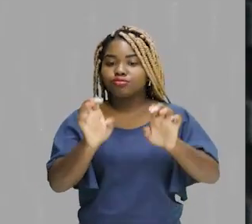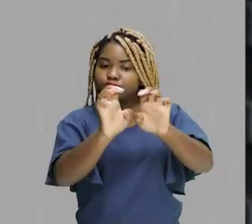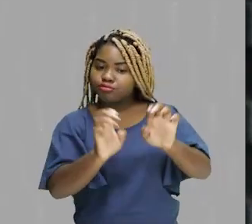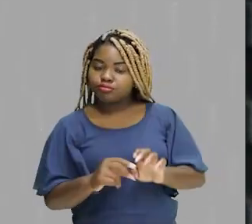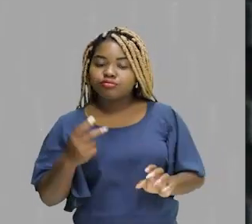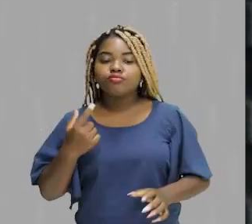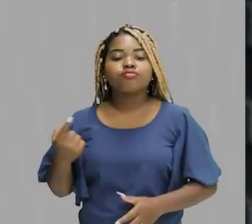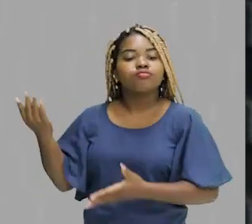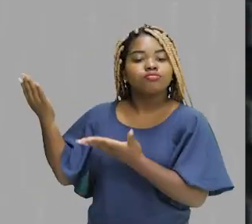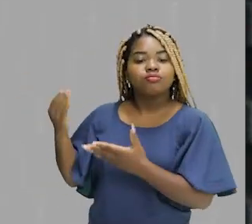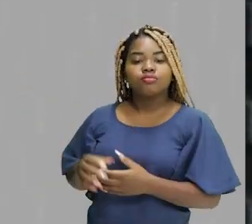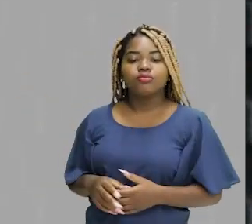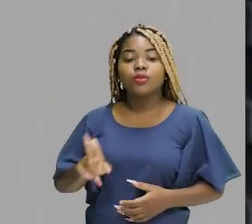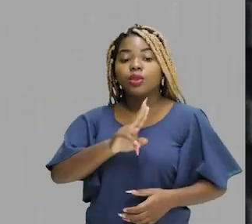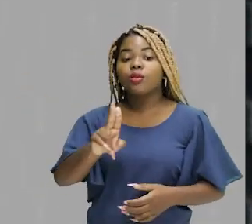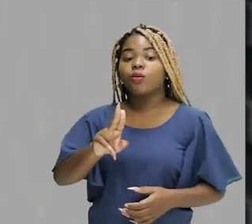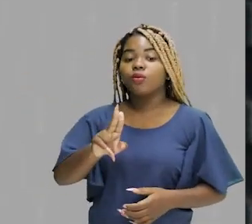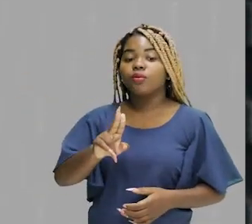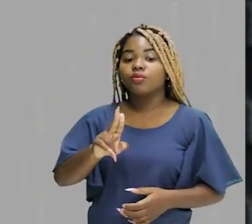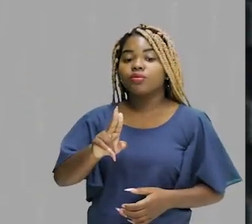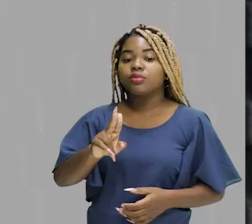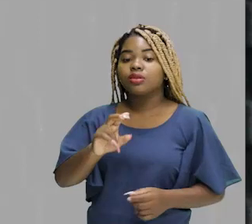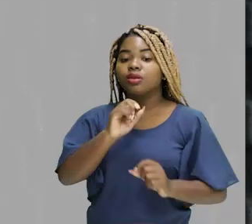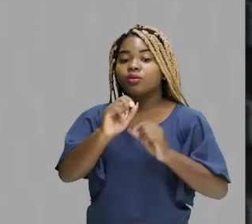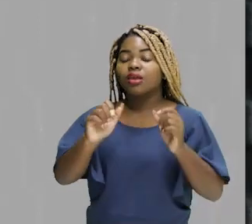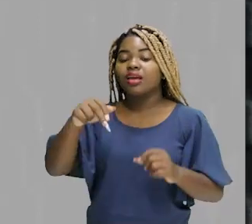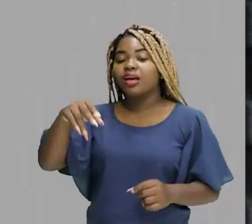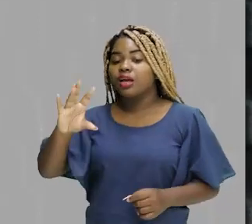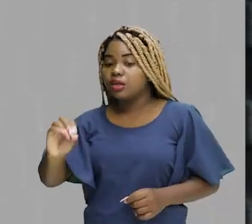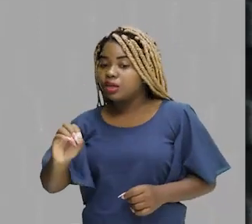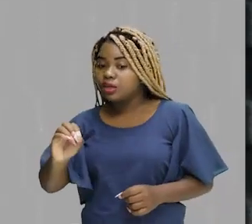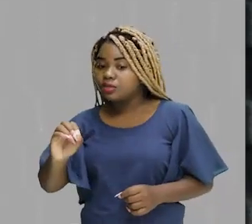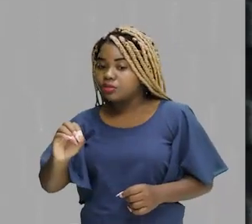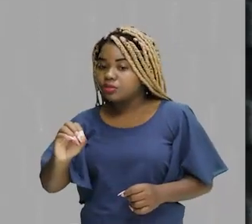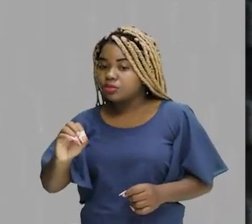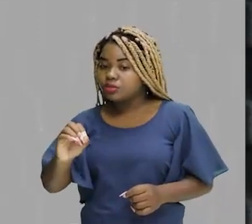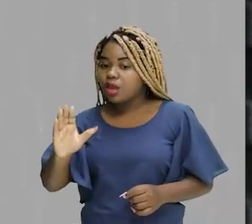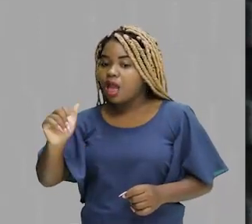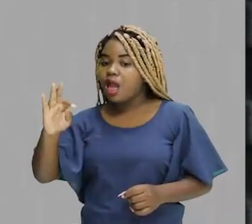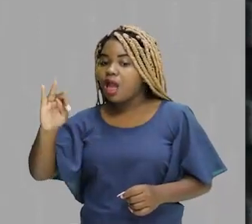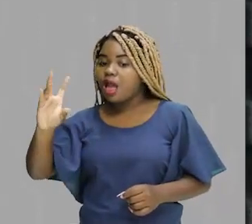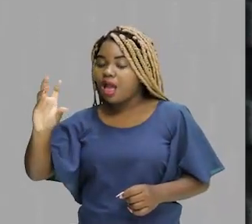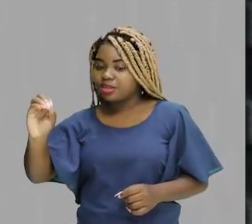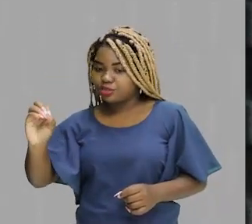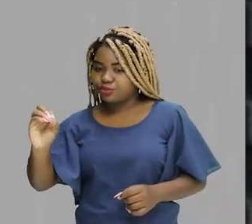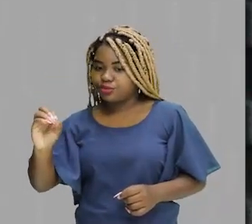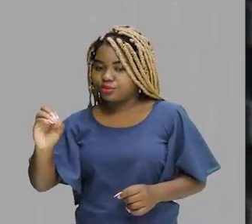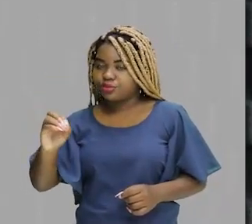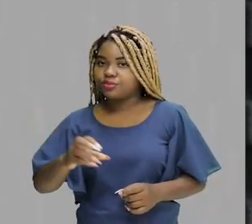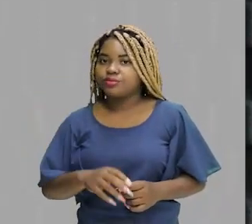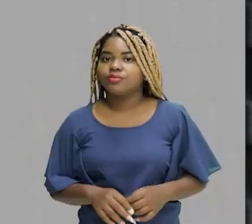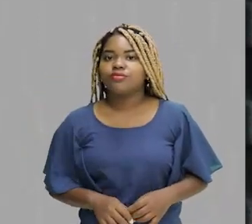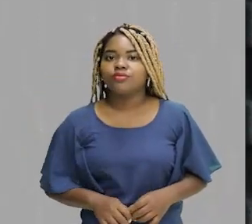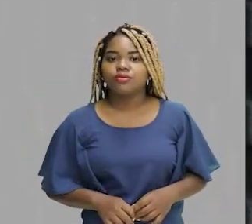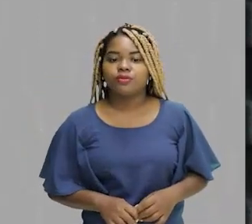O nome do sal vai ser o nome do ânion, mais o nome do cátion. Lembrando que esse